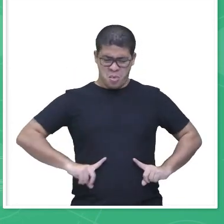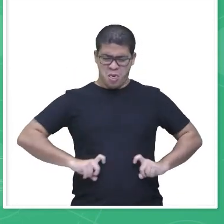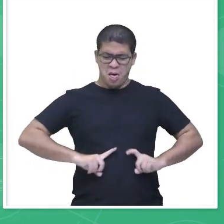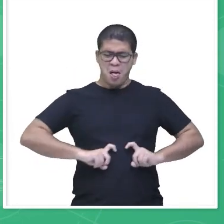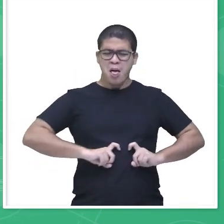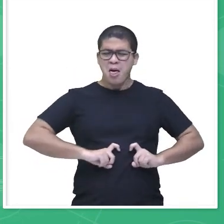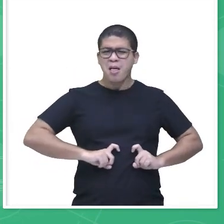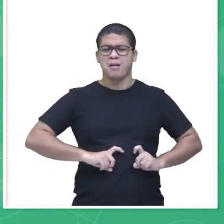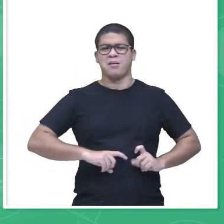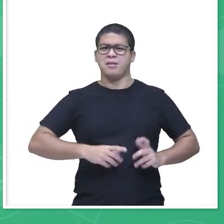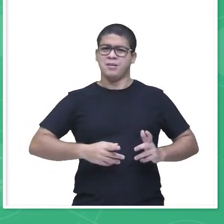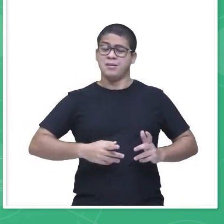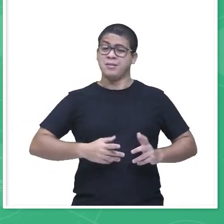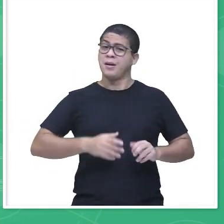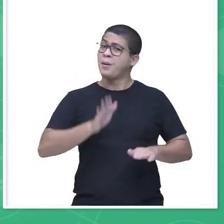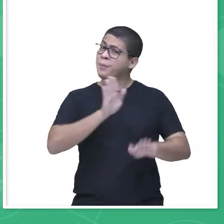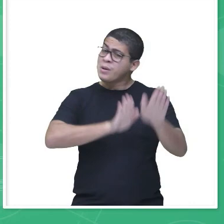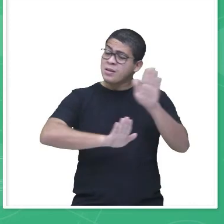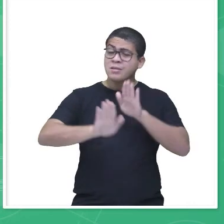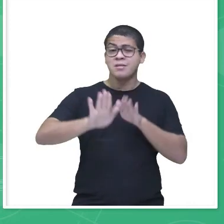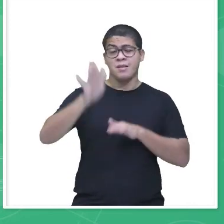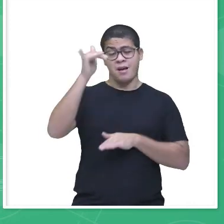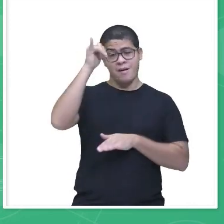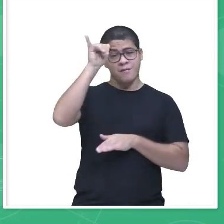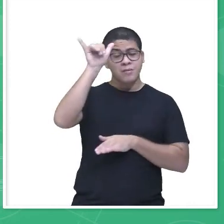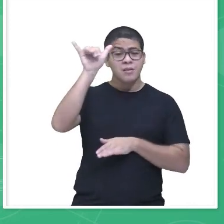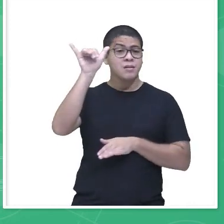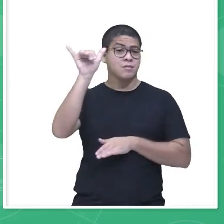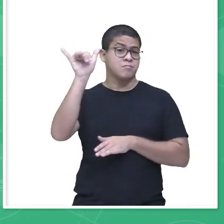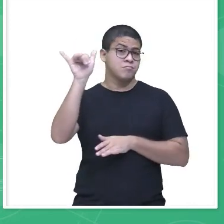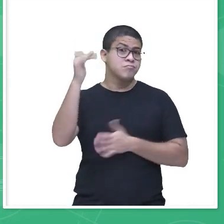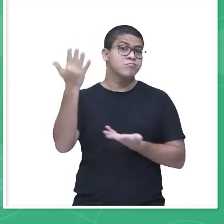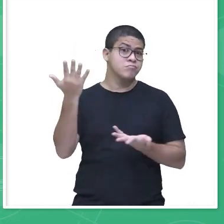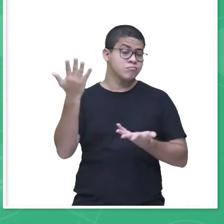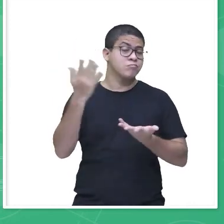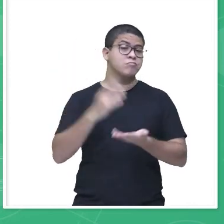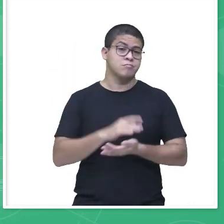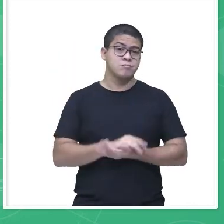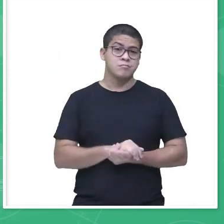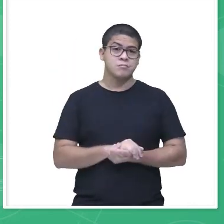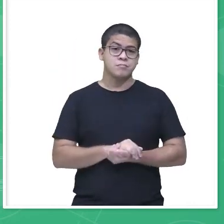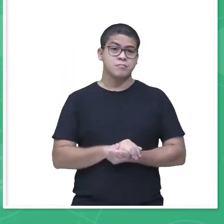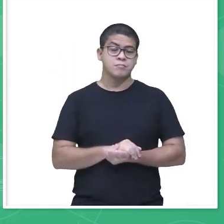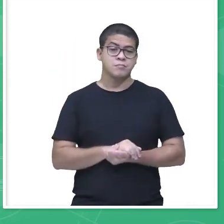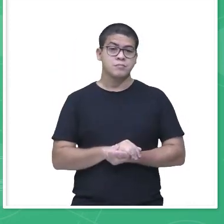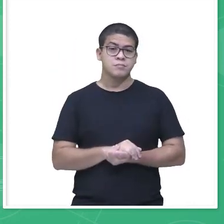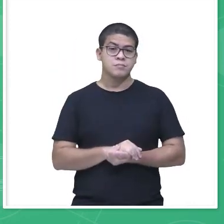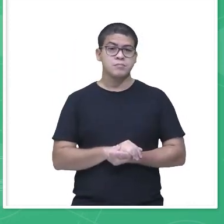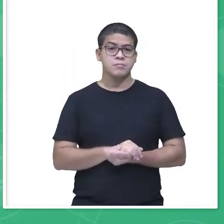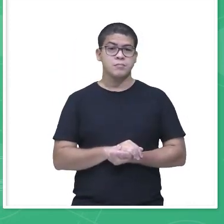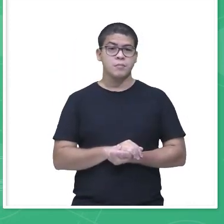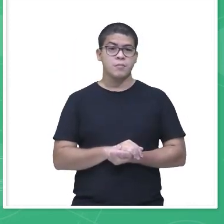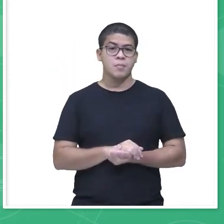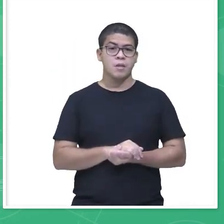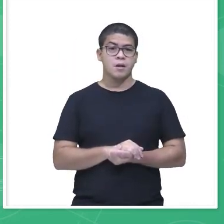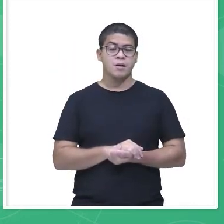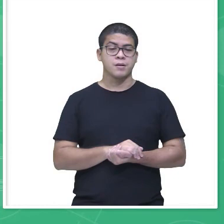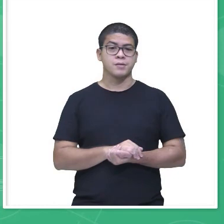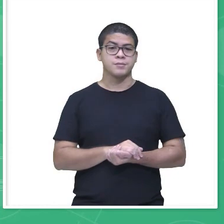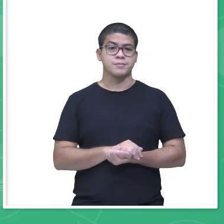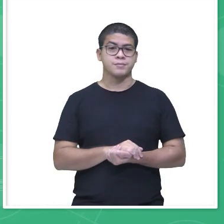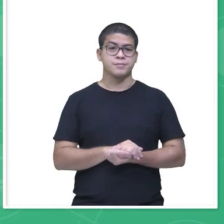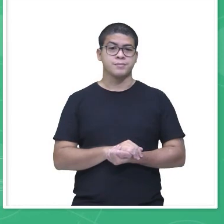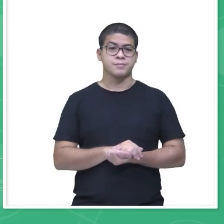por diversos tipos de micro-organismos, isso daí acaba se implantando no corpo porque a pessoa não está se